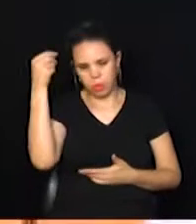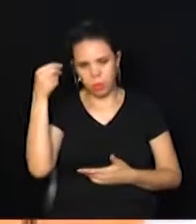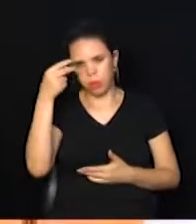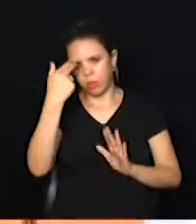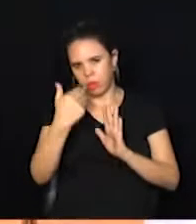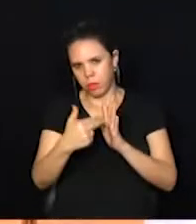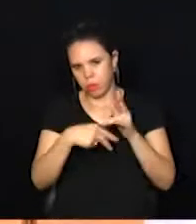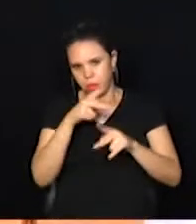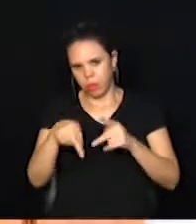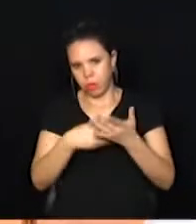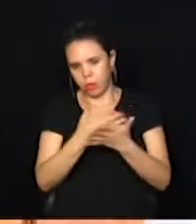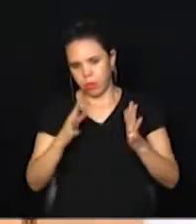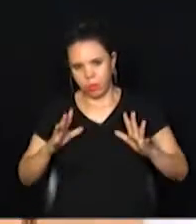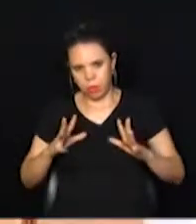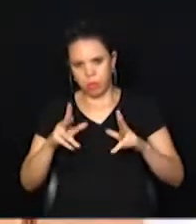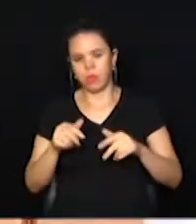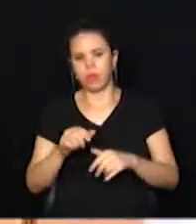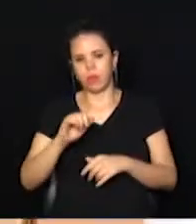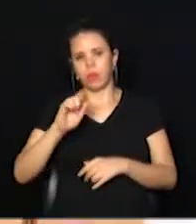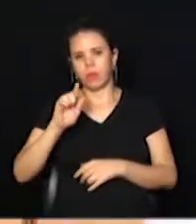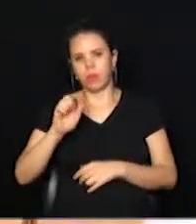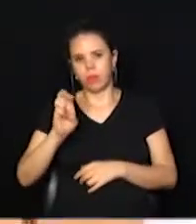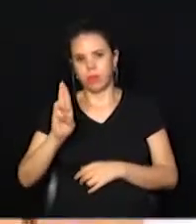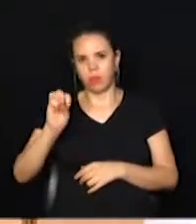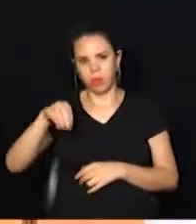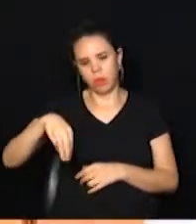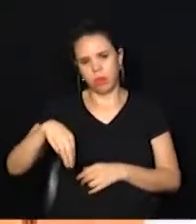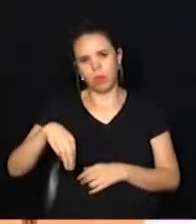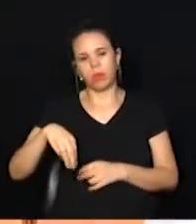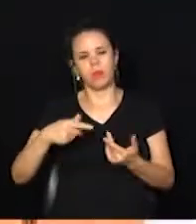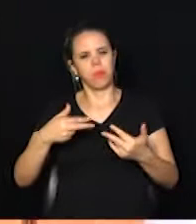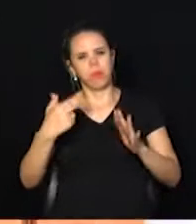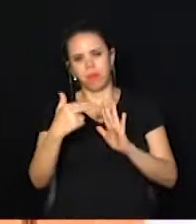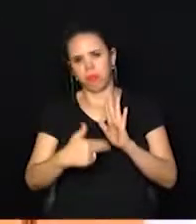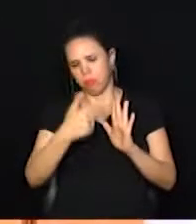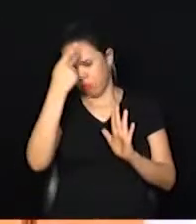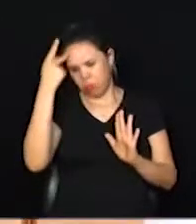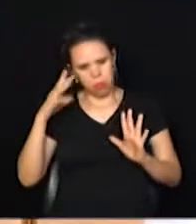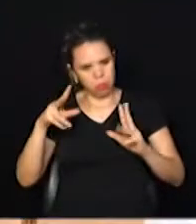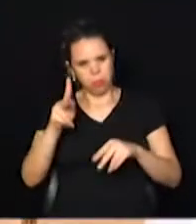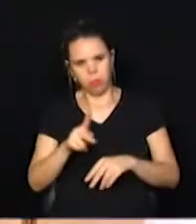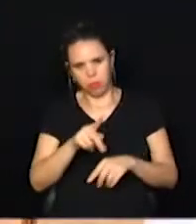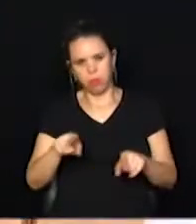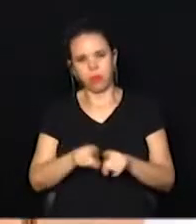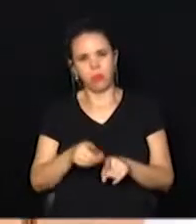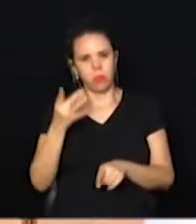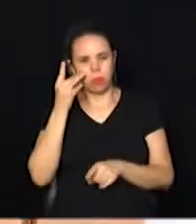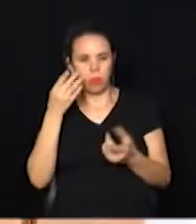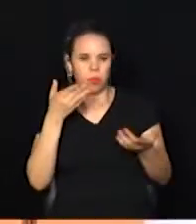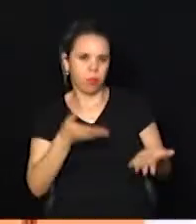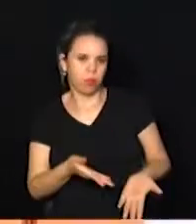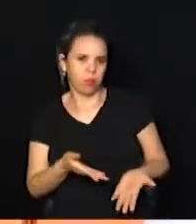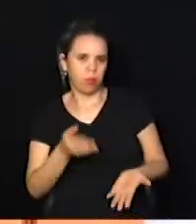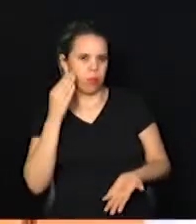Isalene, Gerson, Padre Ferraro, Gerardo, também um militante. Também tem a presença aqui, né, do